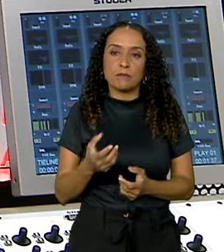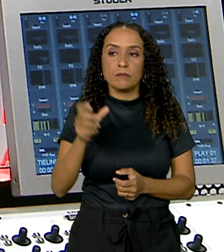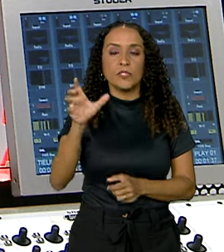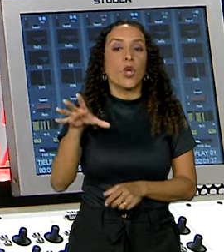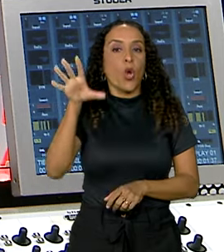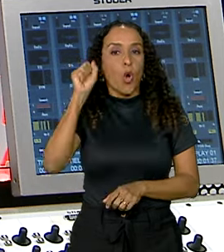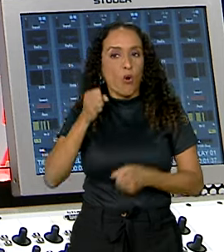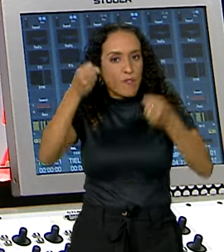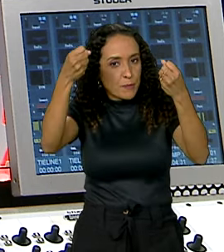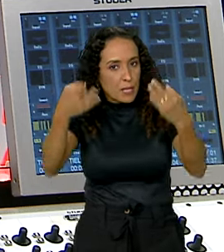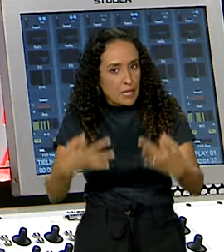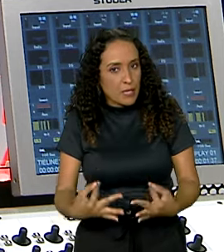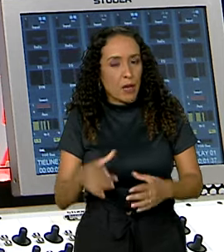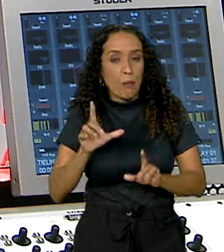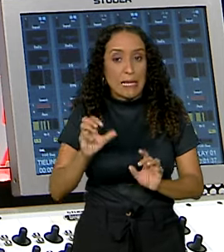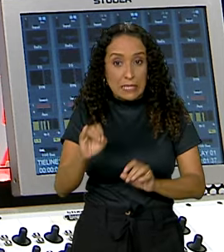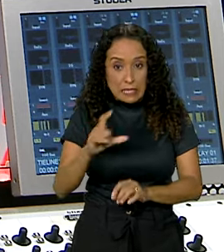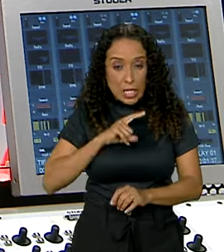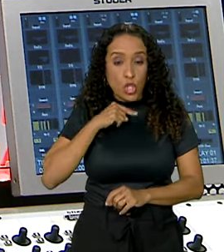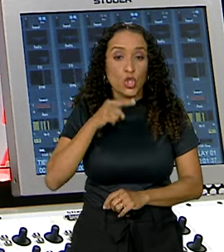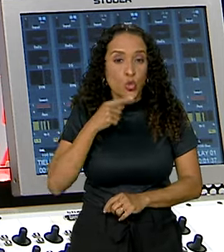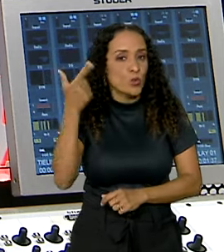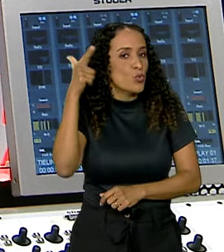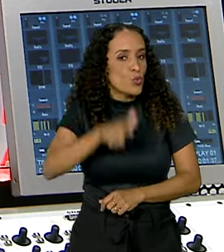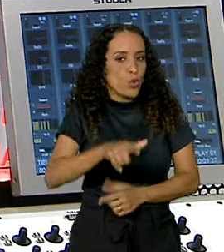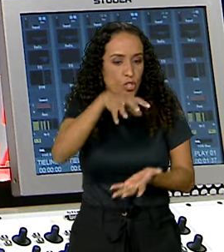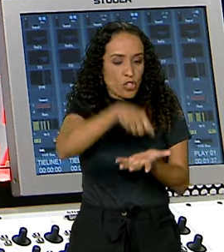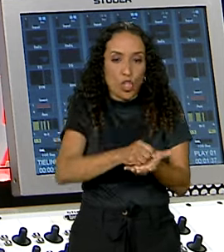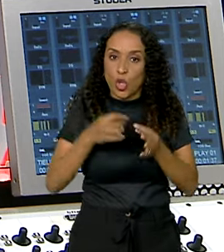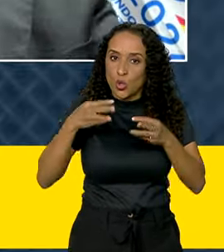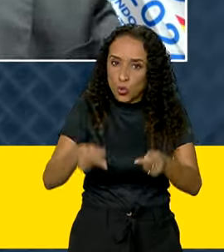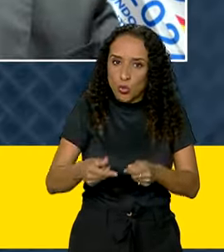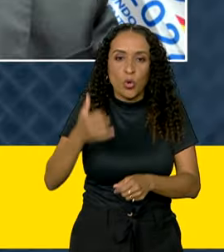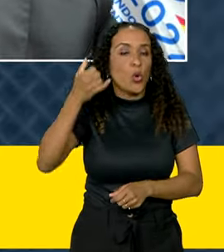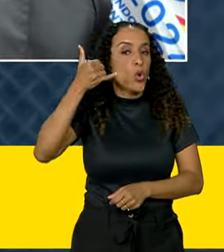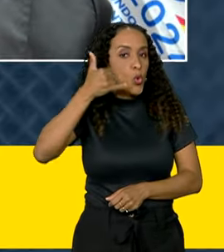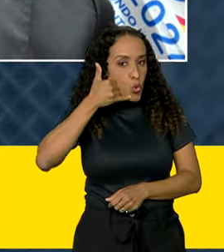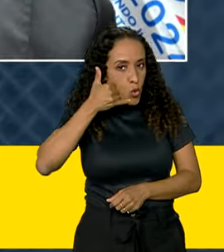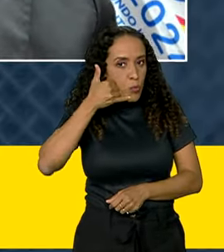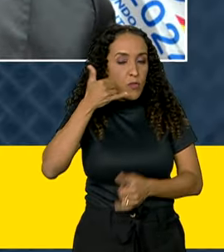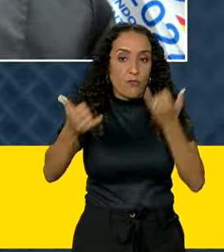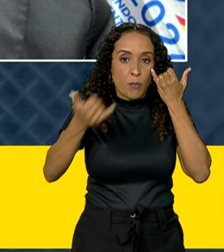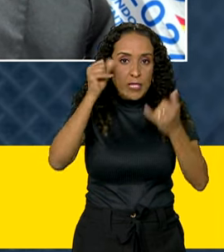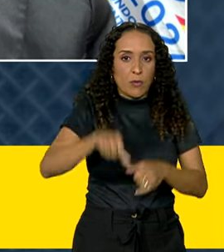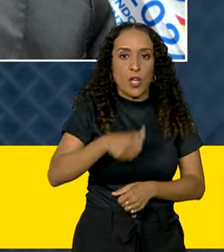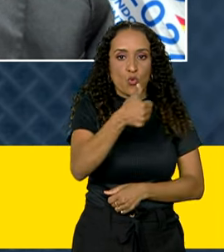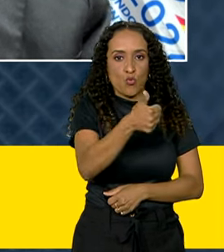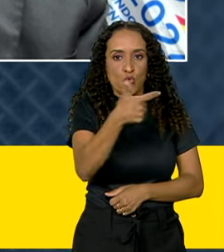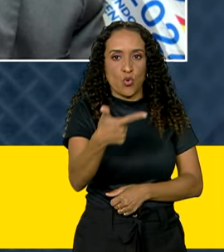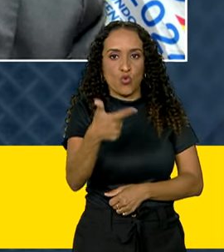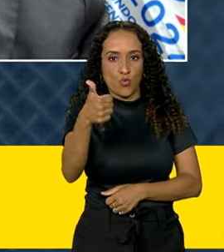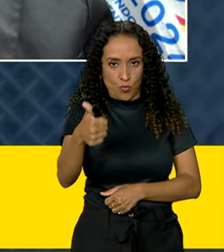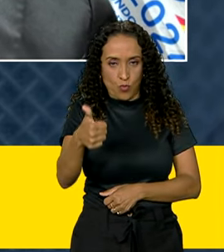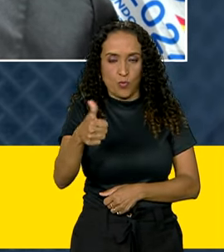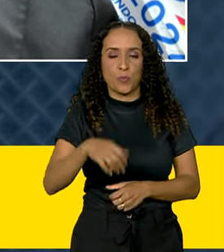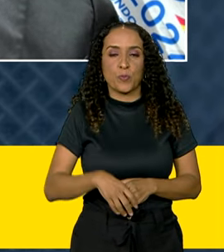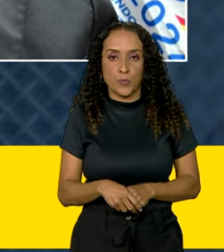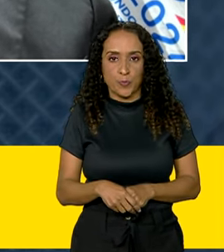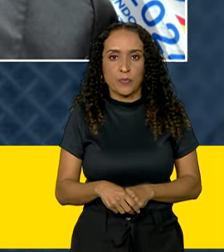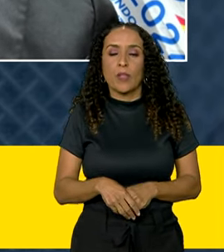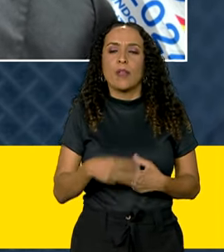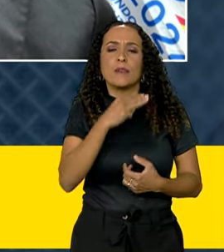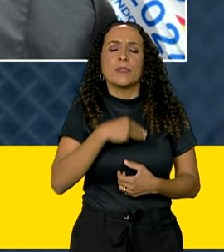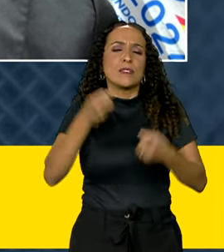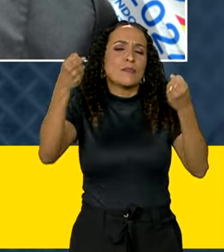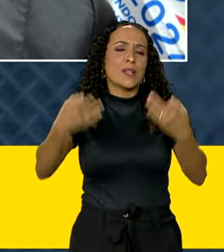suas explicações, mas ainda ficou com alguma dúvida ou não conseguiu registrar tudo, o telefone para se informar é 121. Ministro,